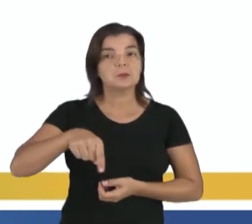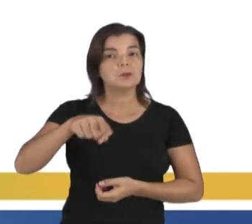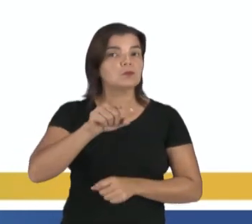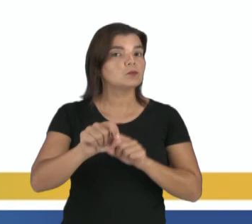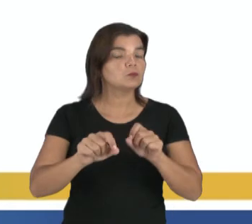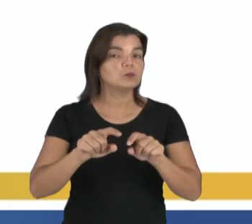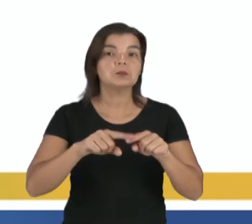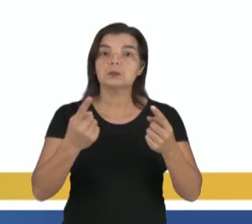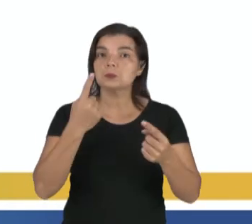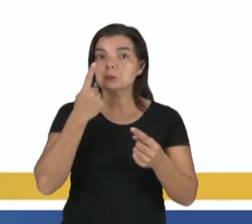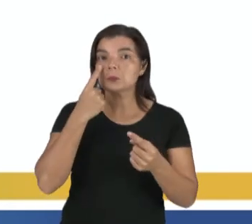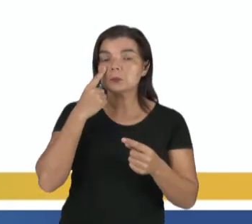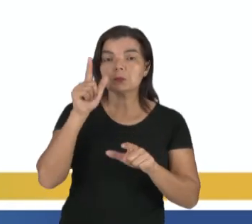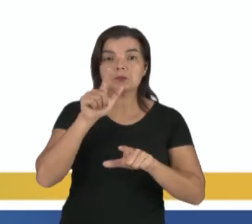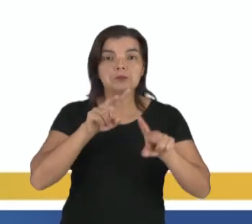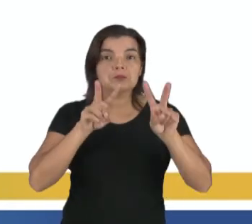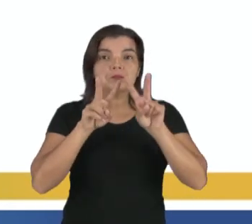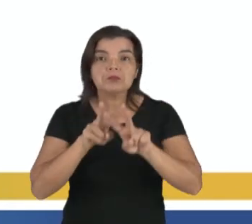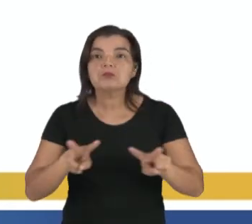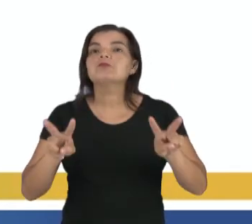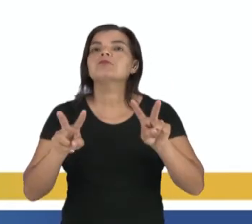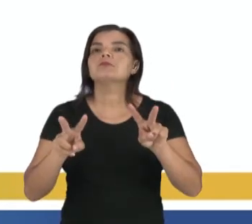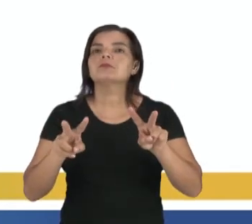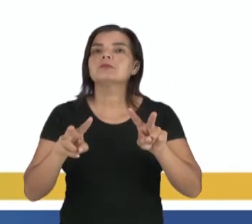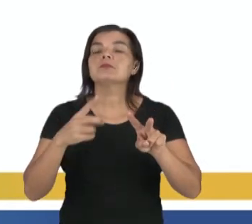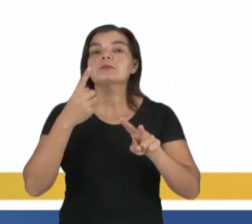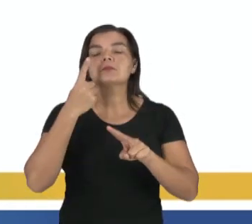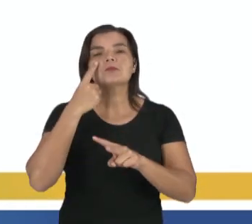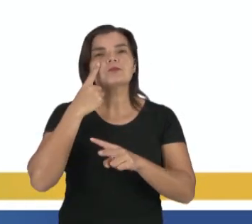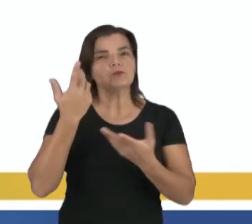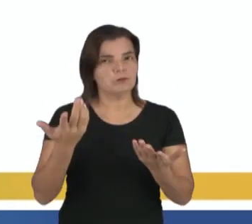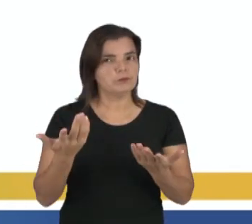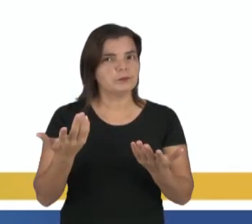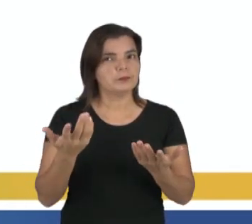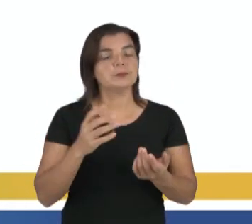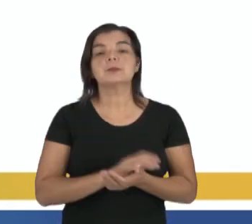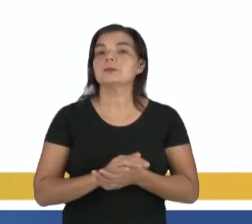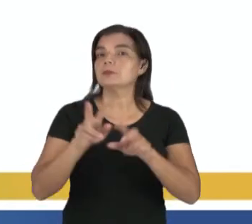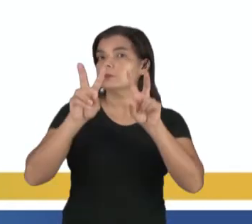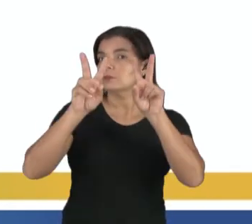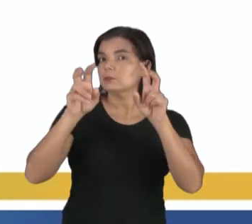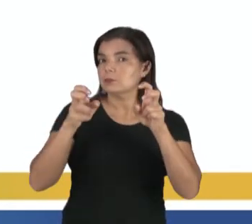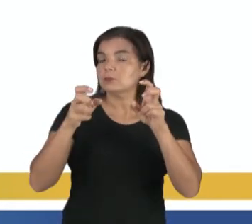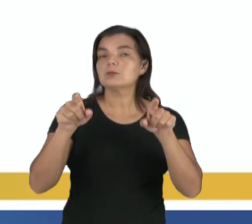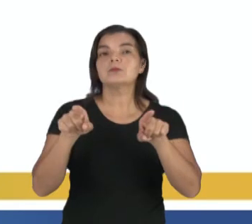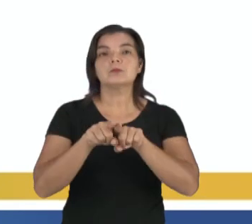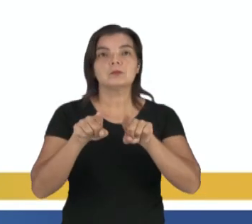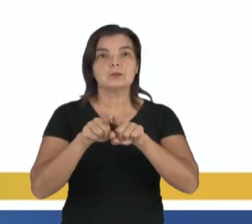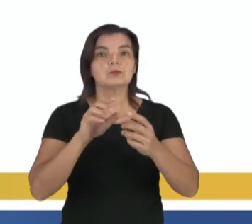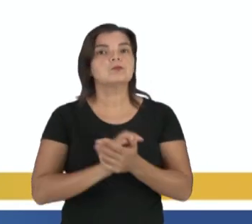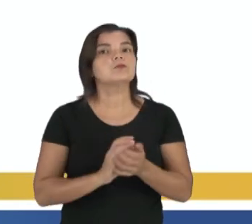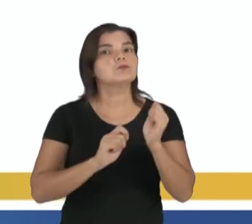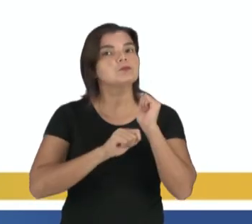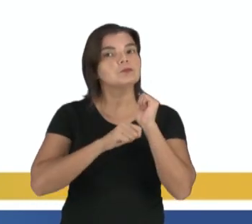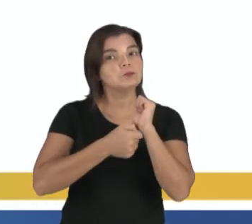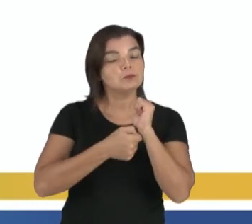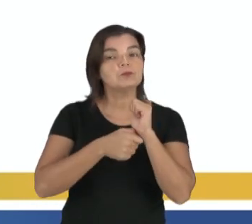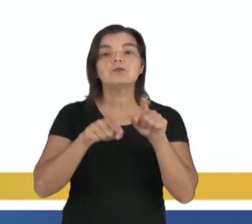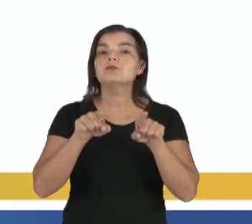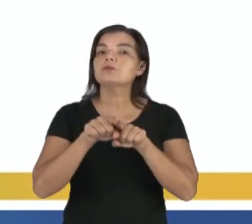finos que mal podem ser vistos a olho nu. Aí você retoma o título e a linha fina. Segredos da